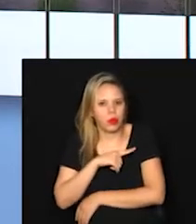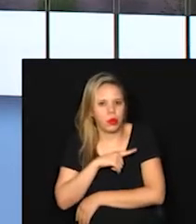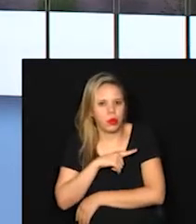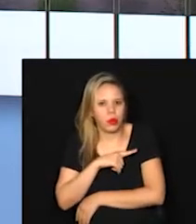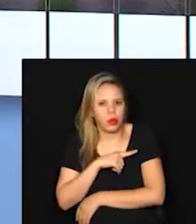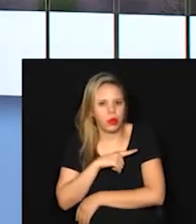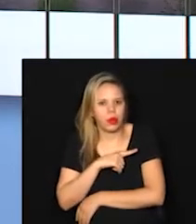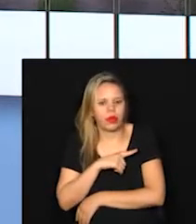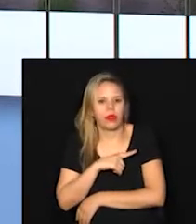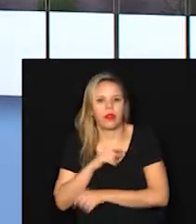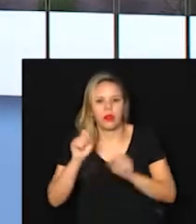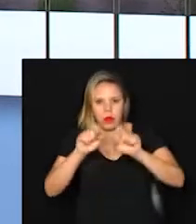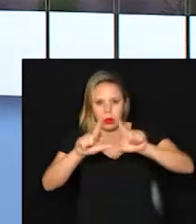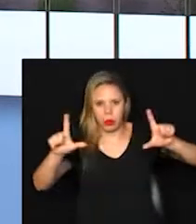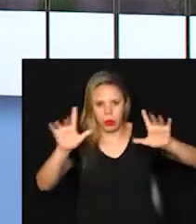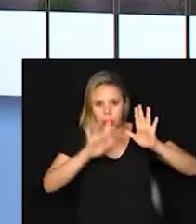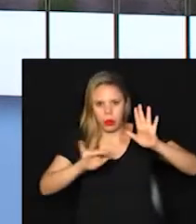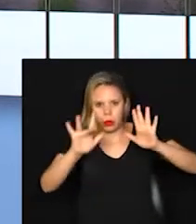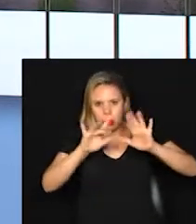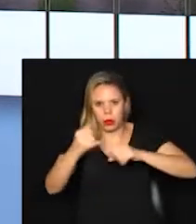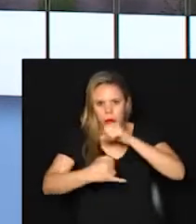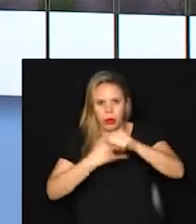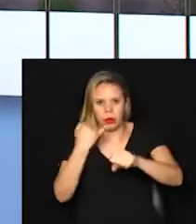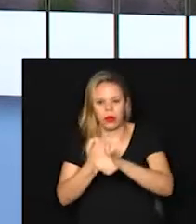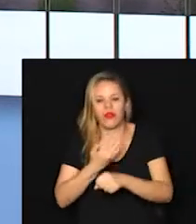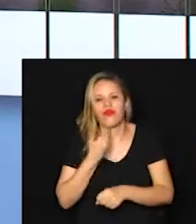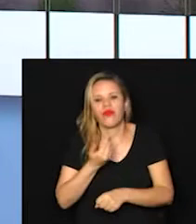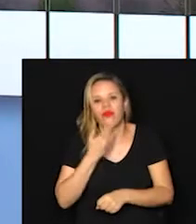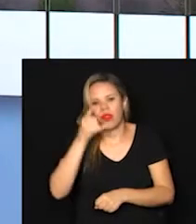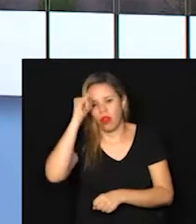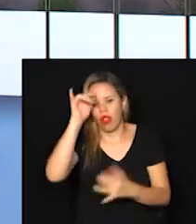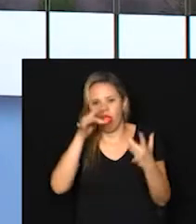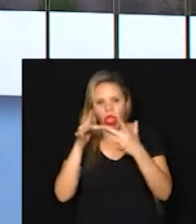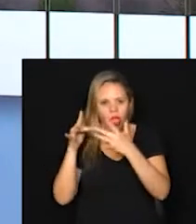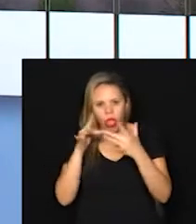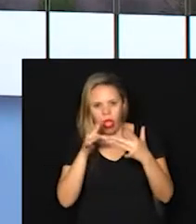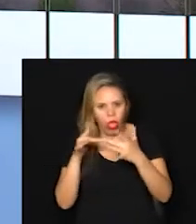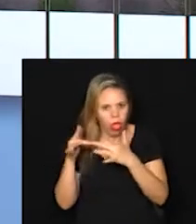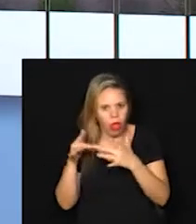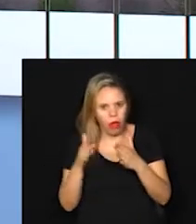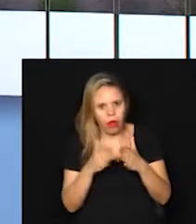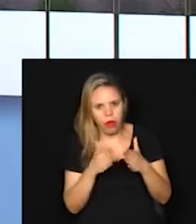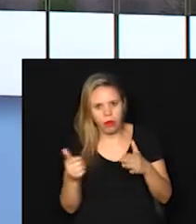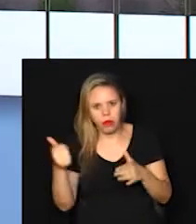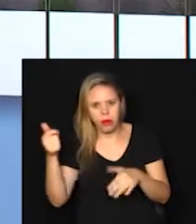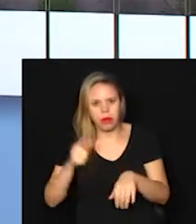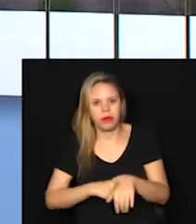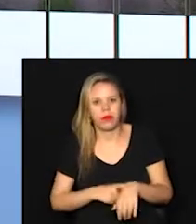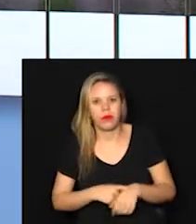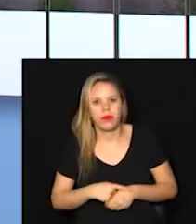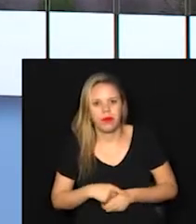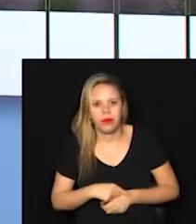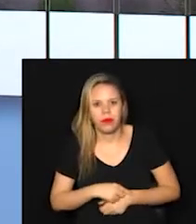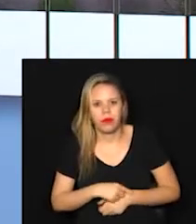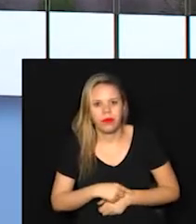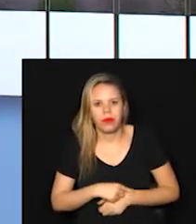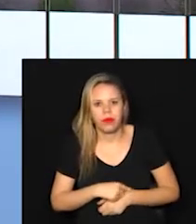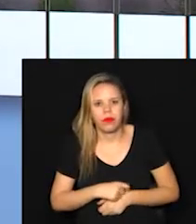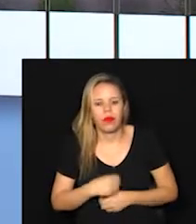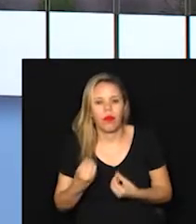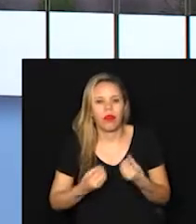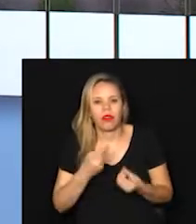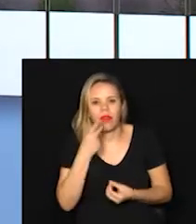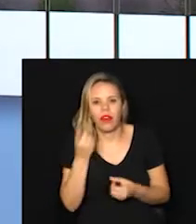de lousa digital para facilitar e evitar o contato nesse primeiro momento. E como a gente está falando